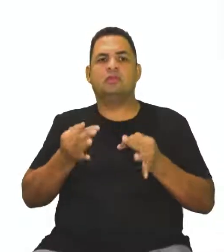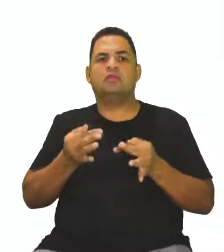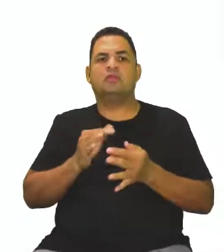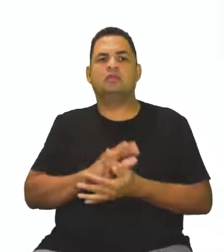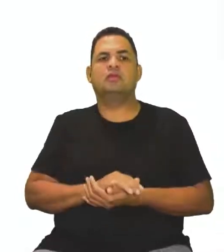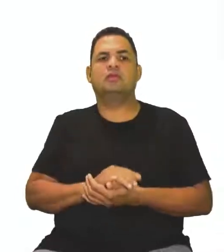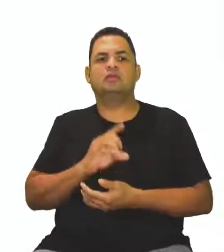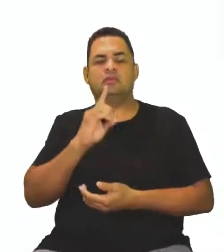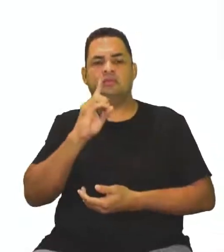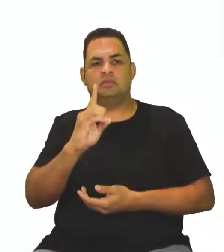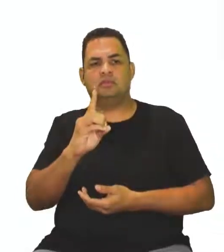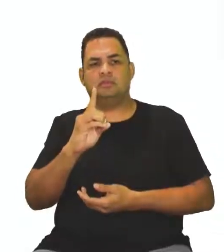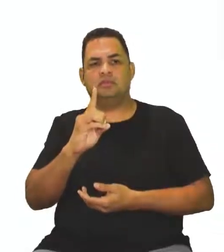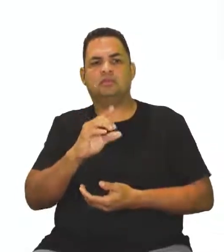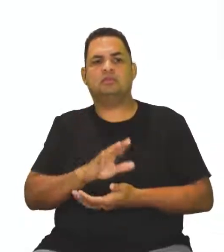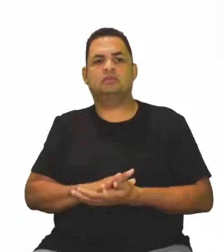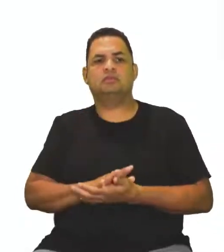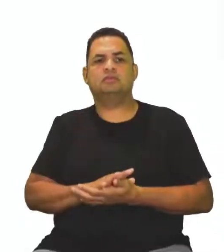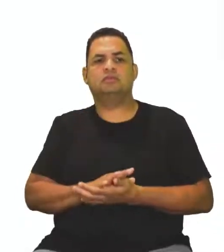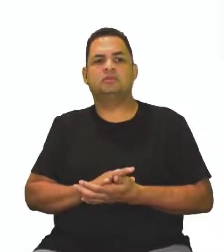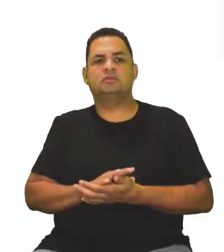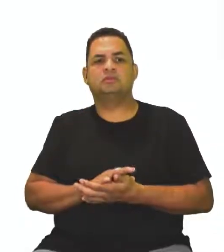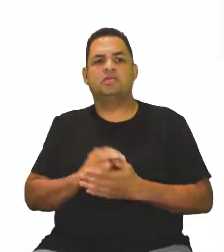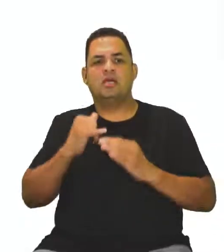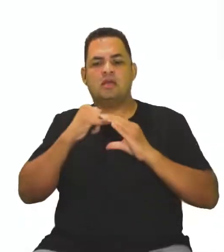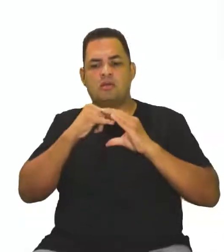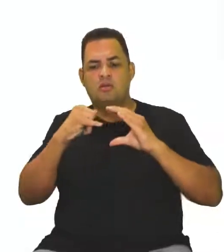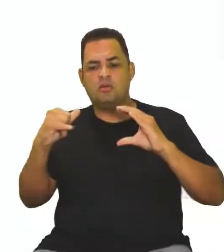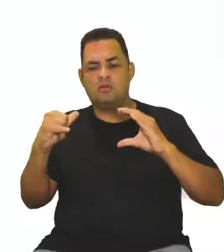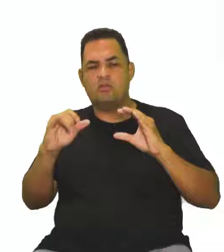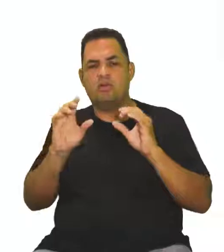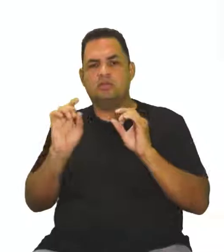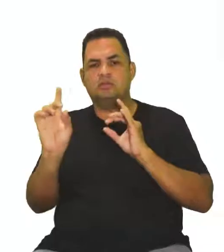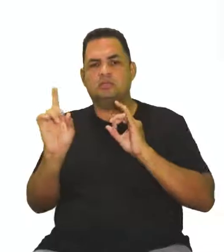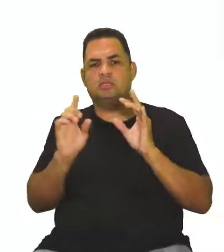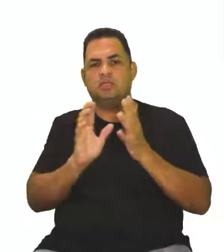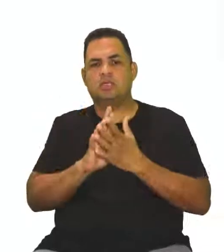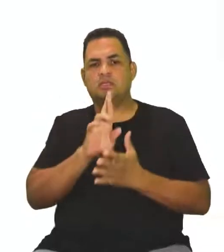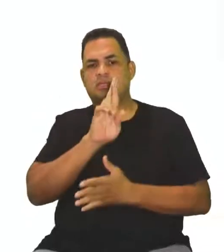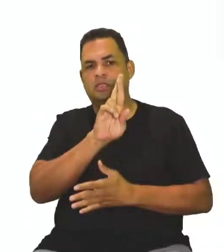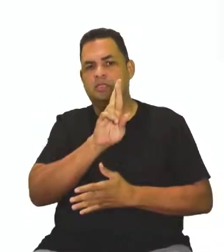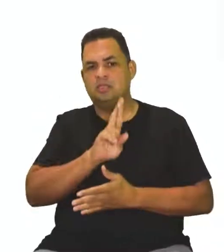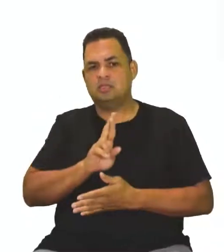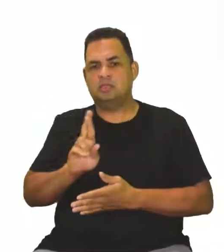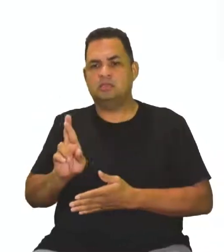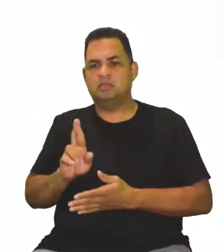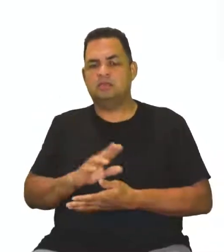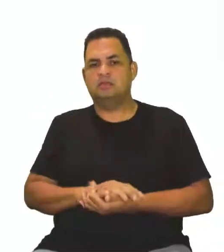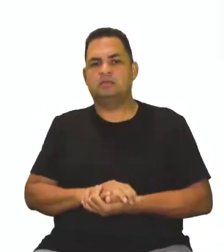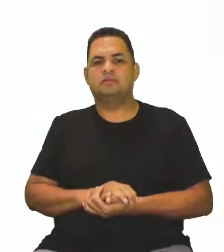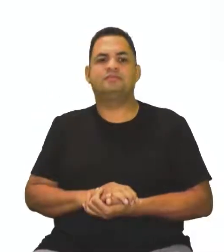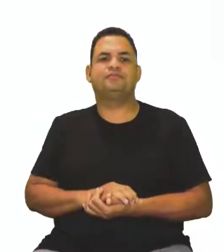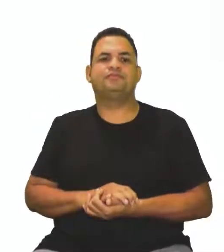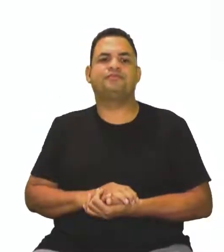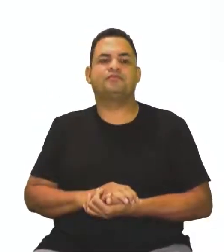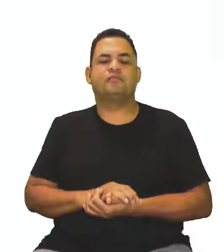na letra D, ele quer a corrente em cada resistor, ok? A corrente em cada resistor.